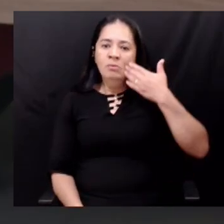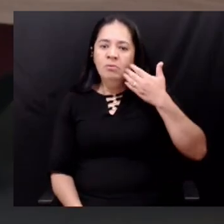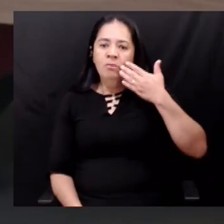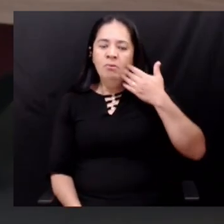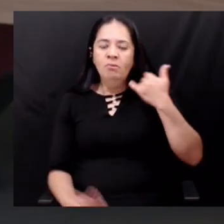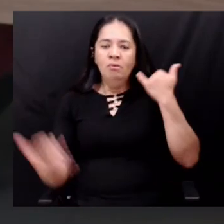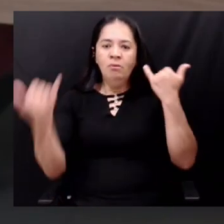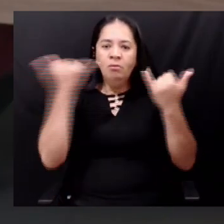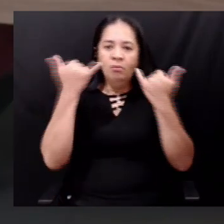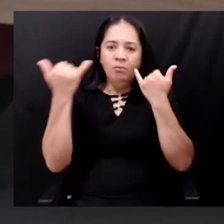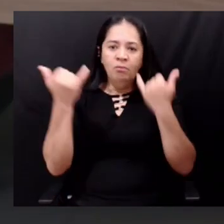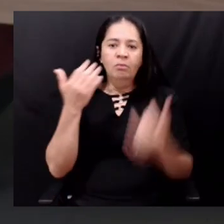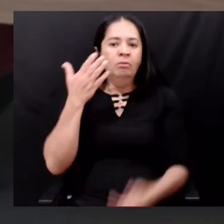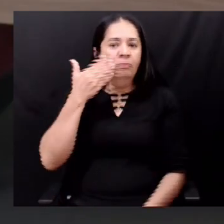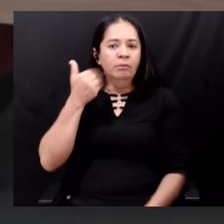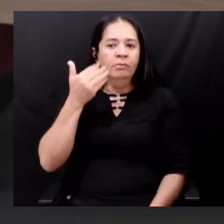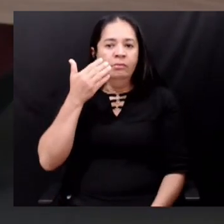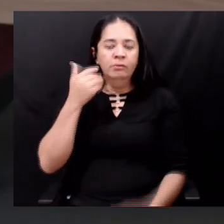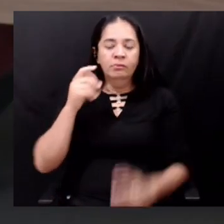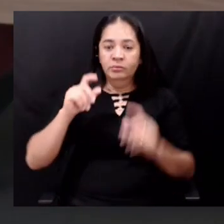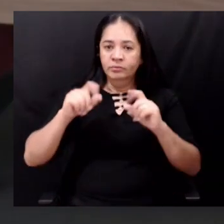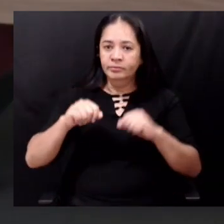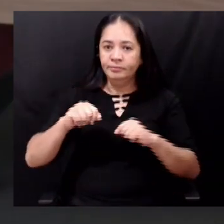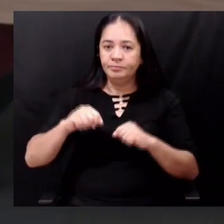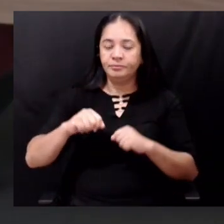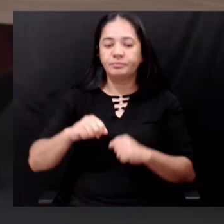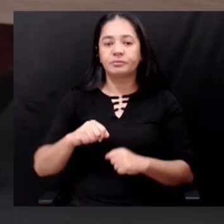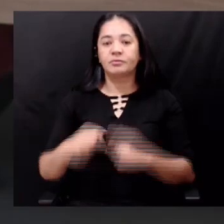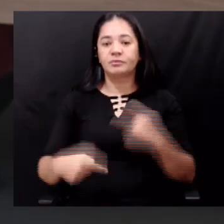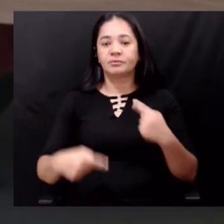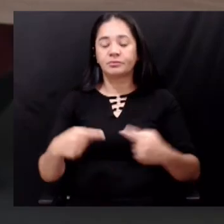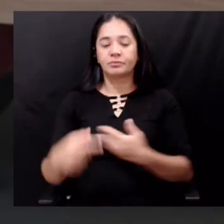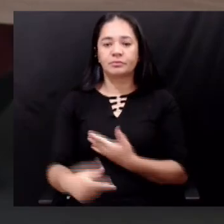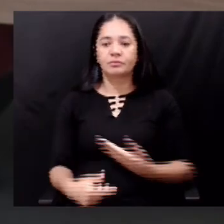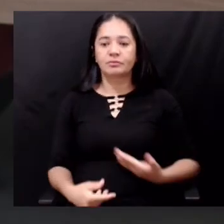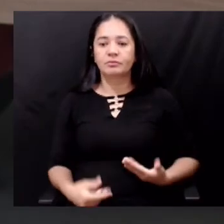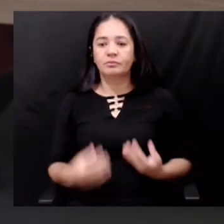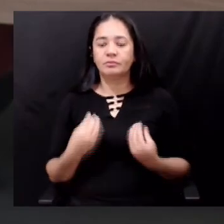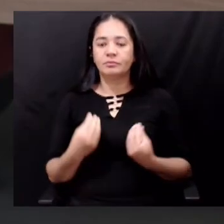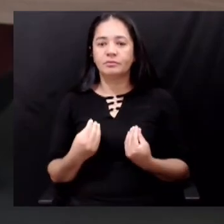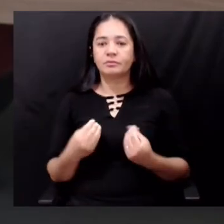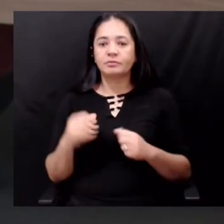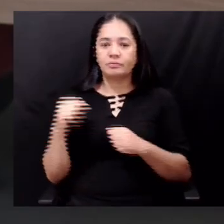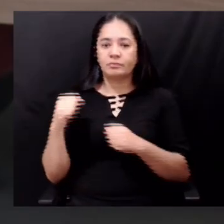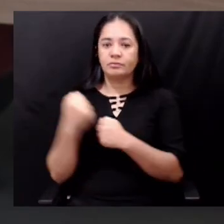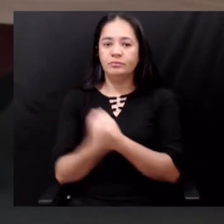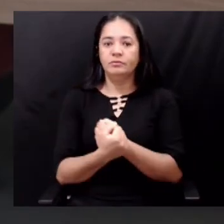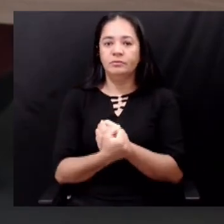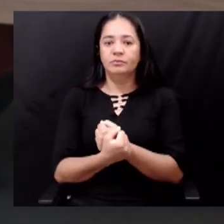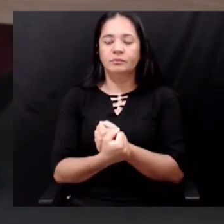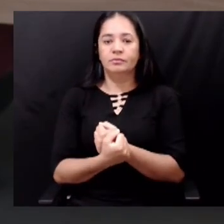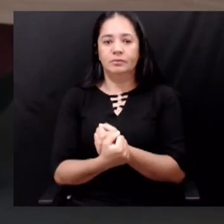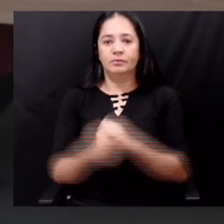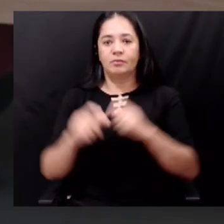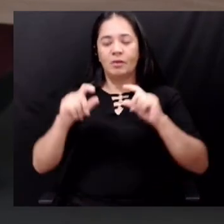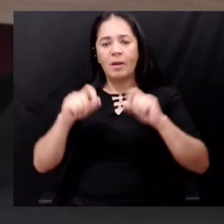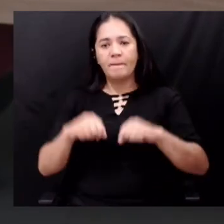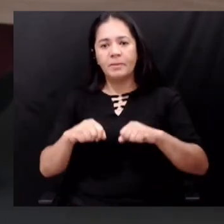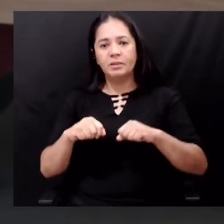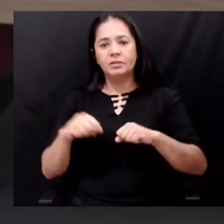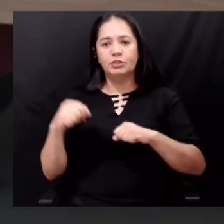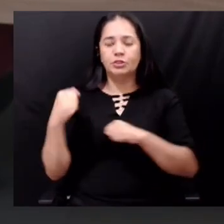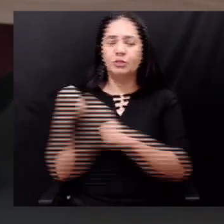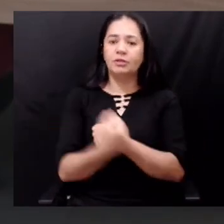informações possíveis dessa política pública, até para defendê-la, né? Ter condição de defendê-la.